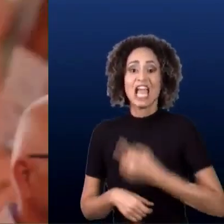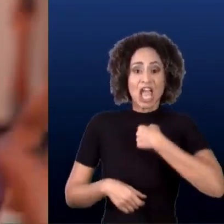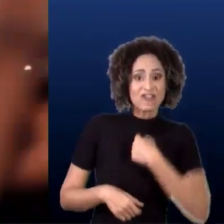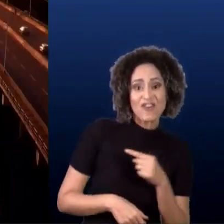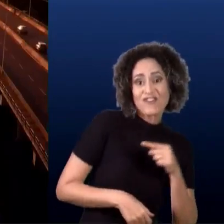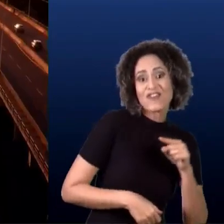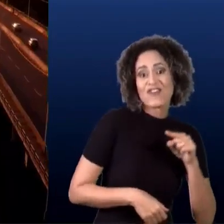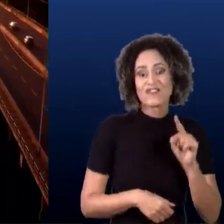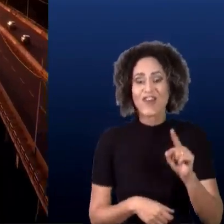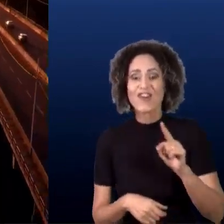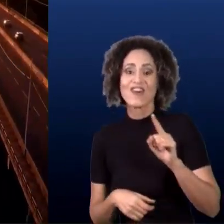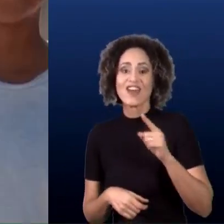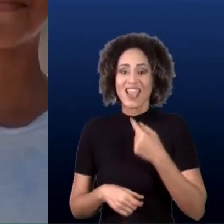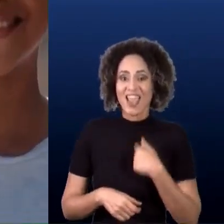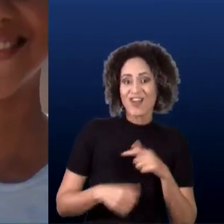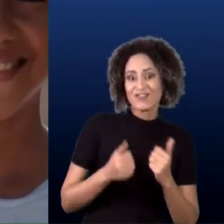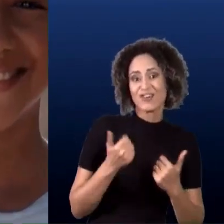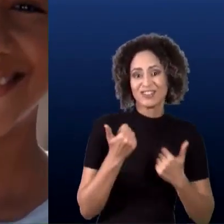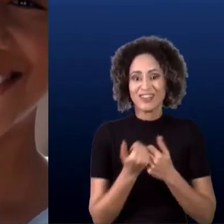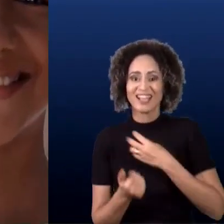certeza.